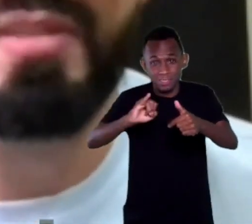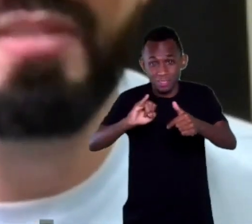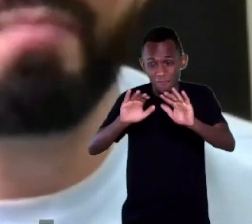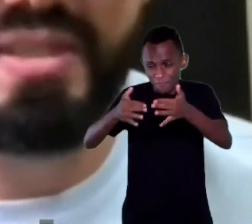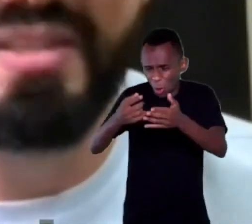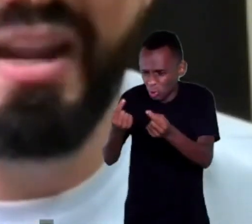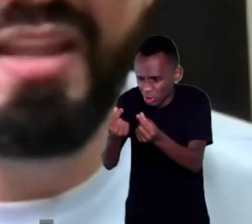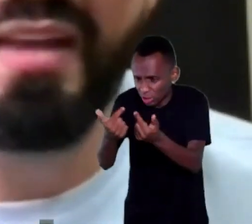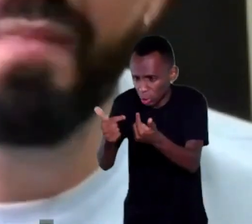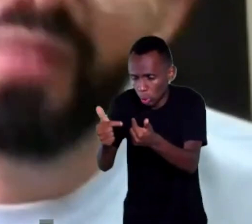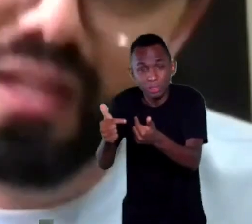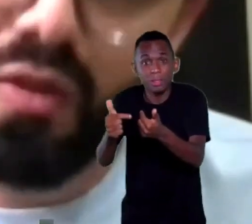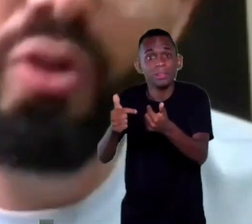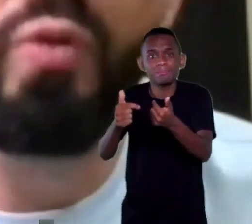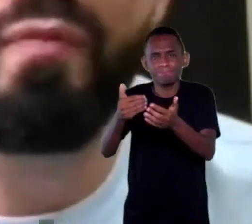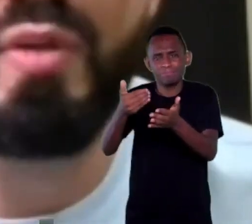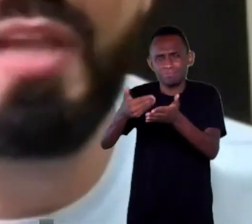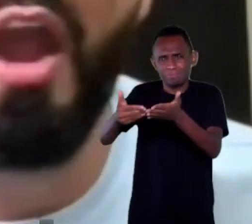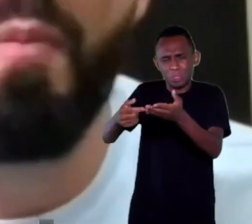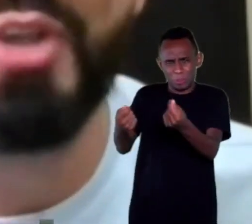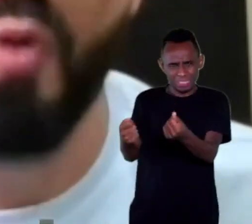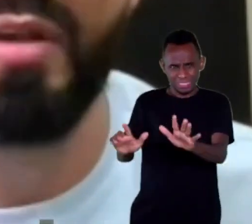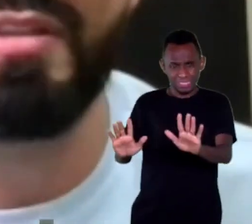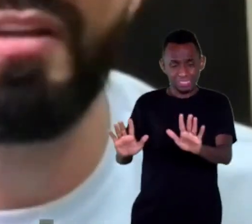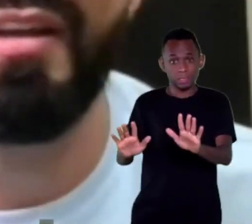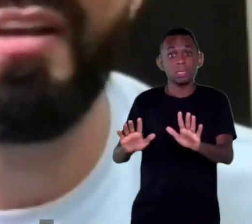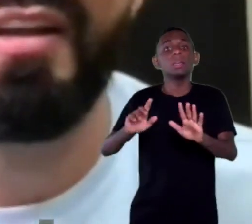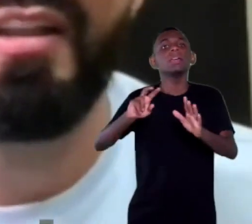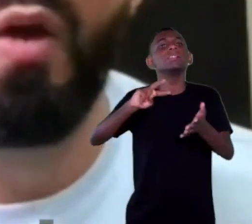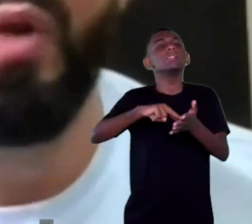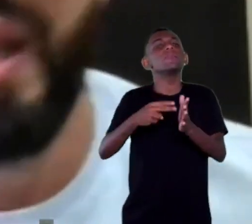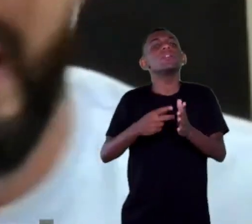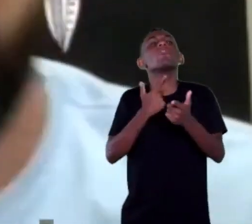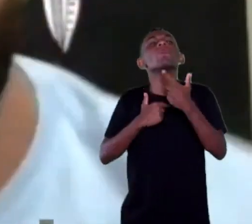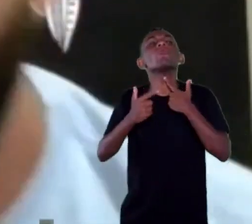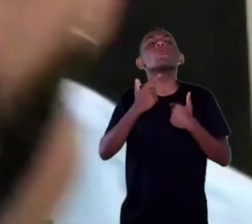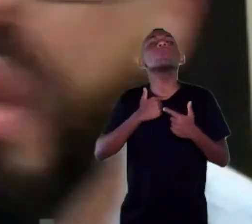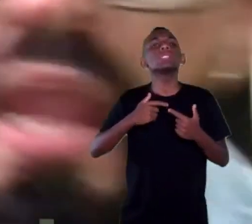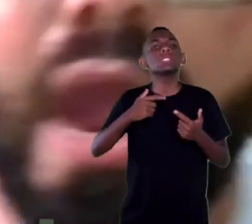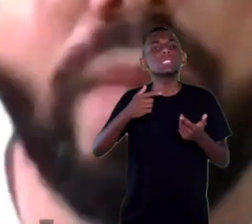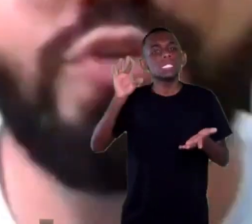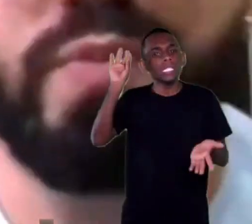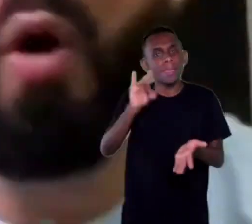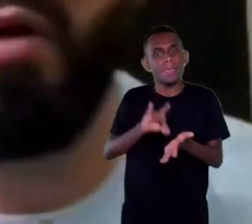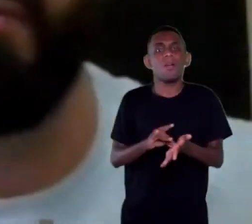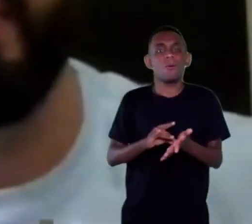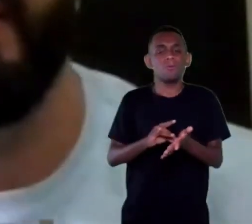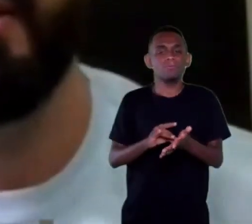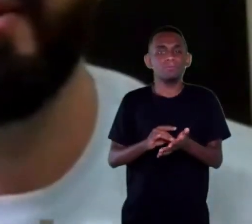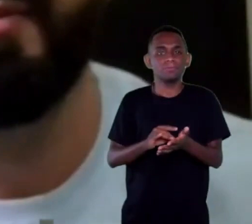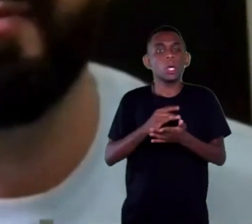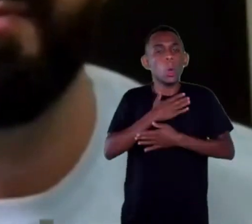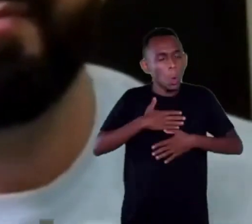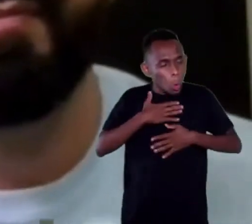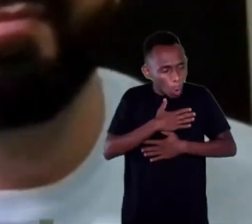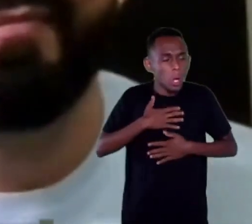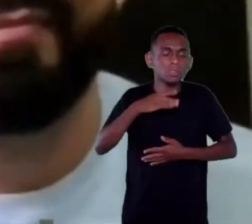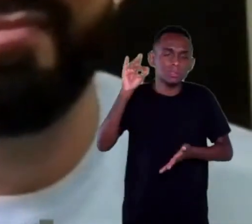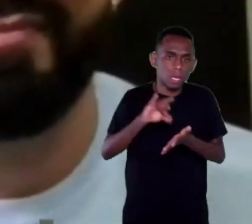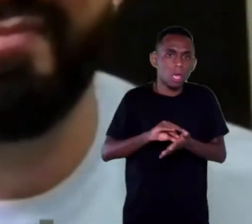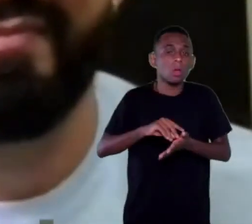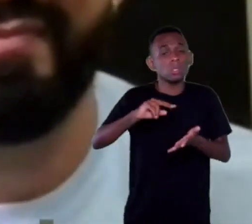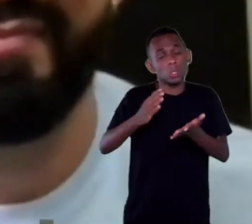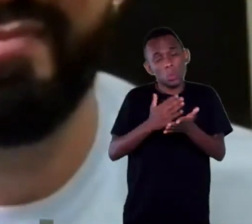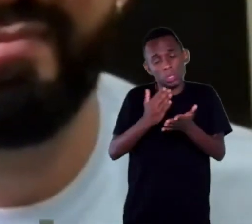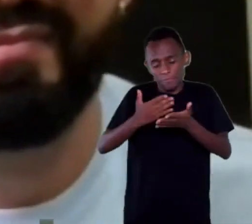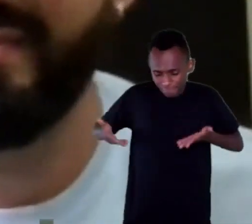você não precisaria, então é o que você realmente gosta. Então, livro é o que realmente me move.